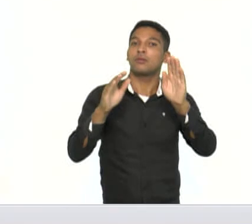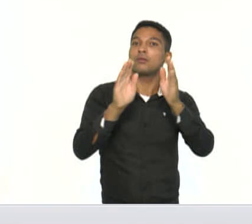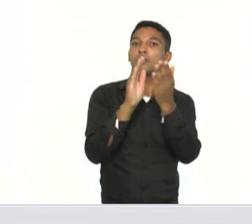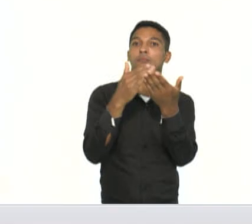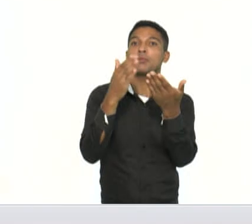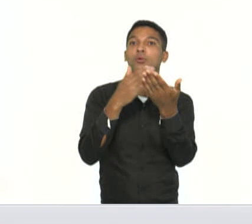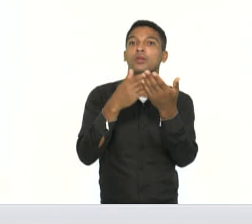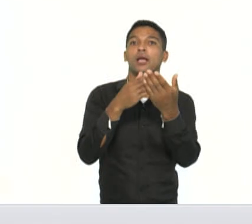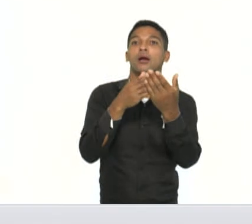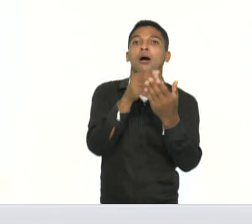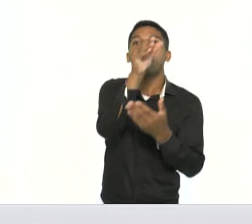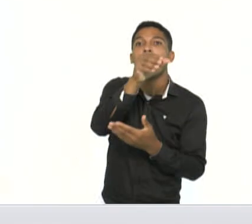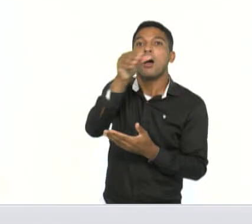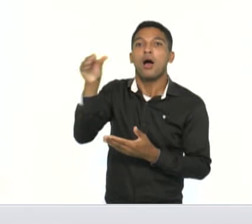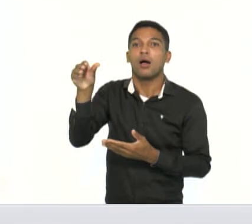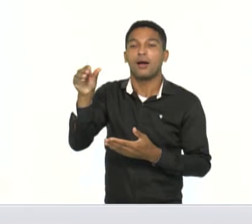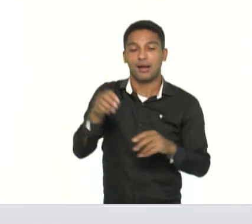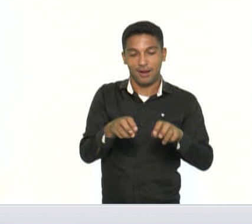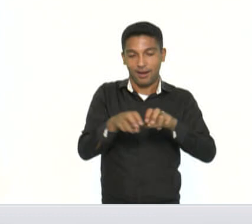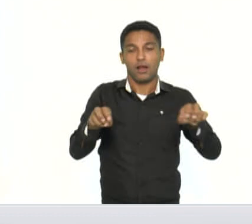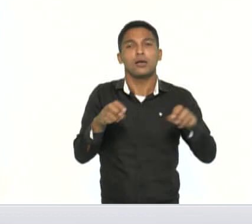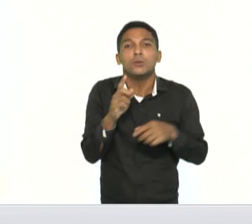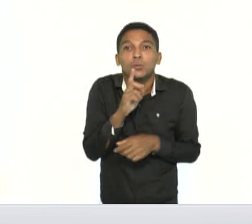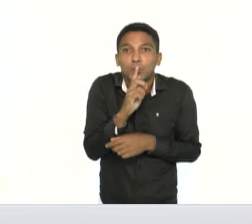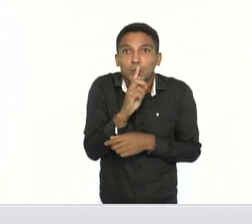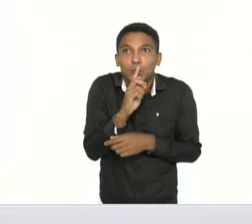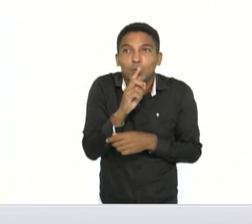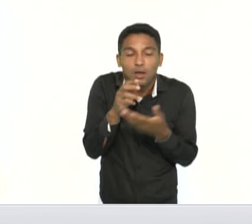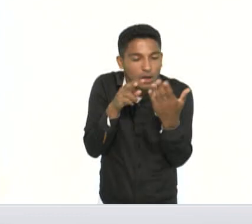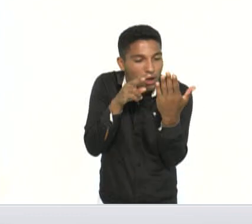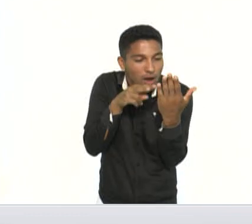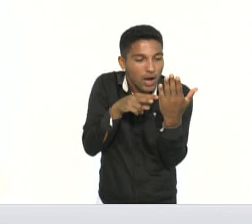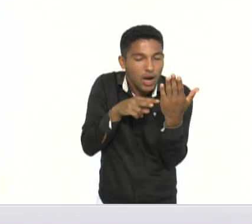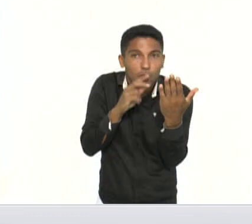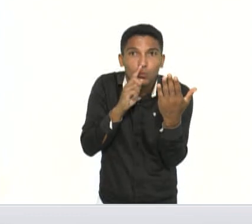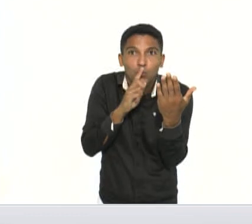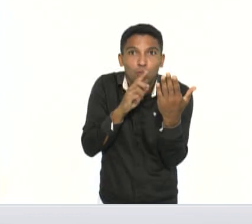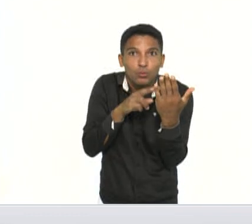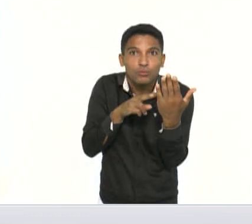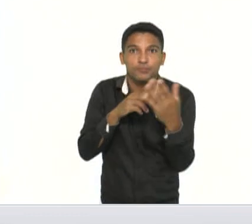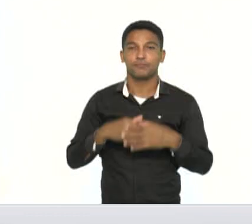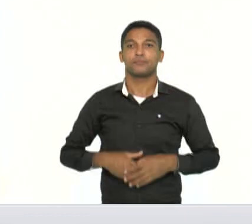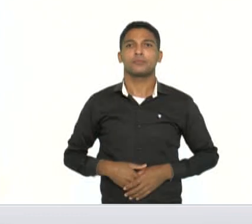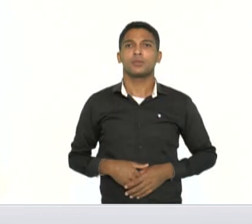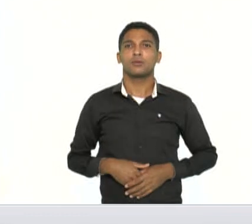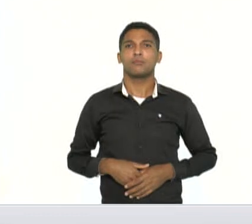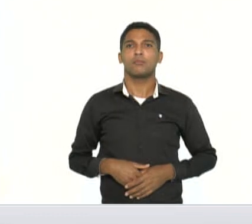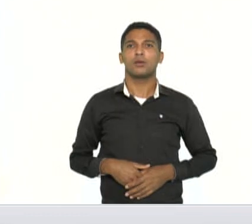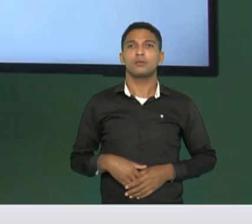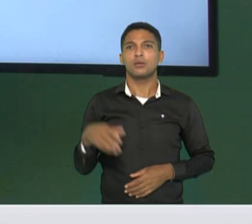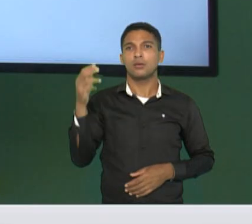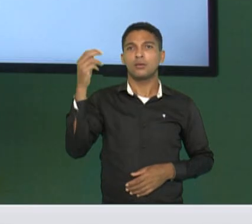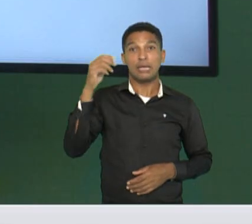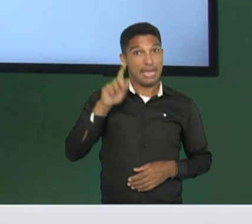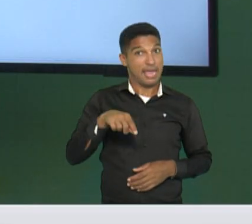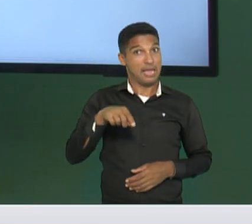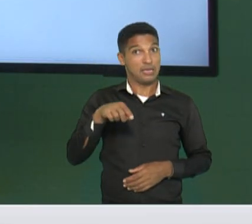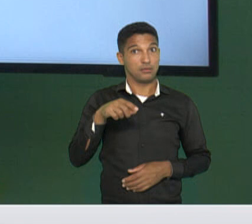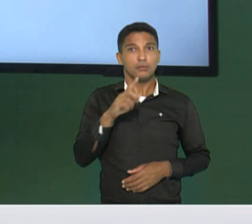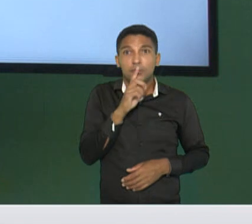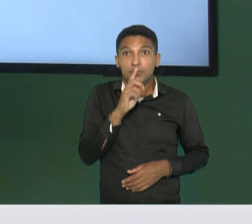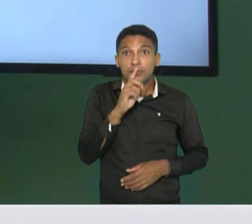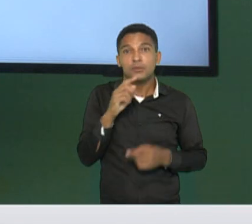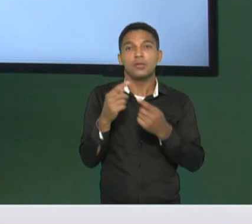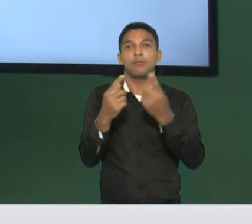lá, é comum encontrarmos ondas que variam entre 30 e 40 decibéis. Mesmo que seja bem quietinho, ainda